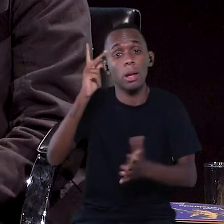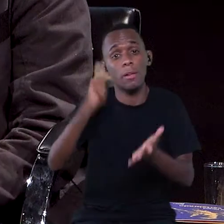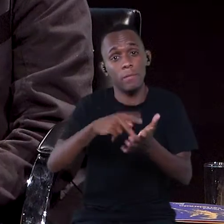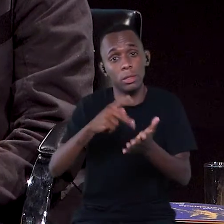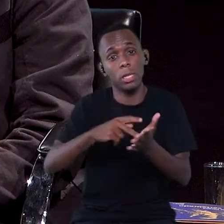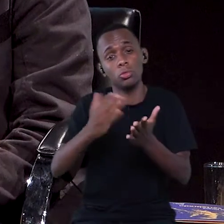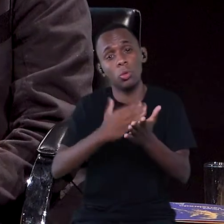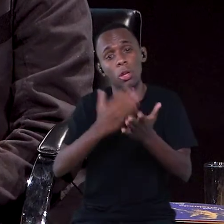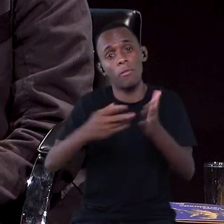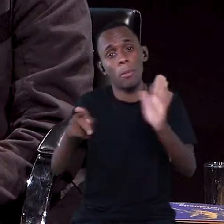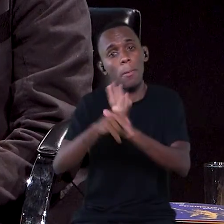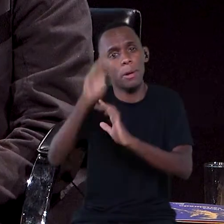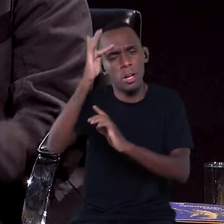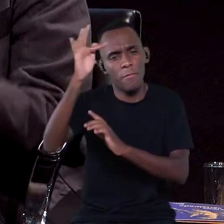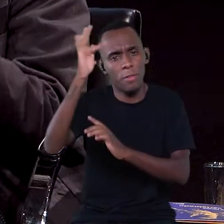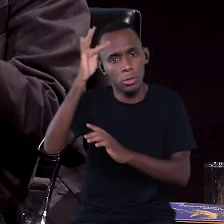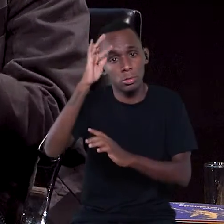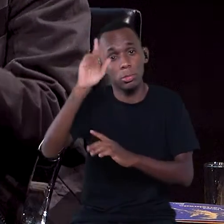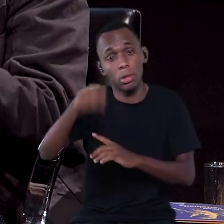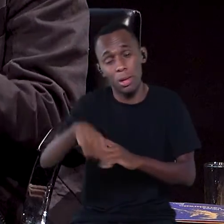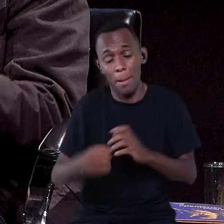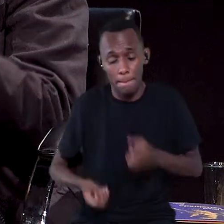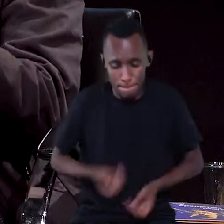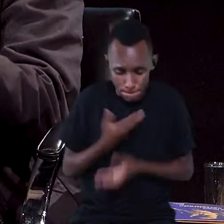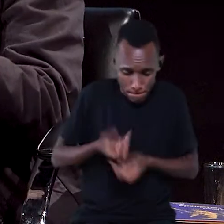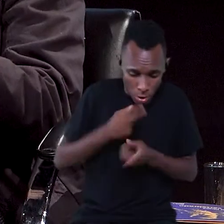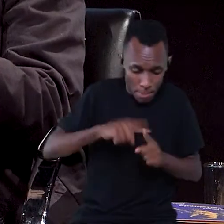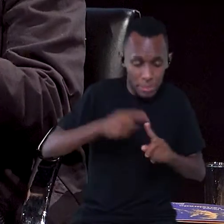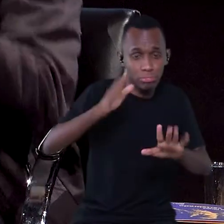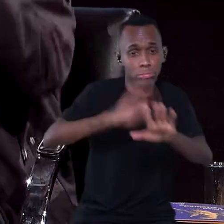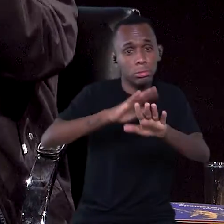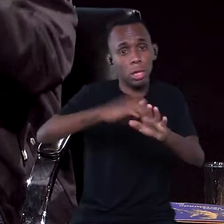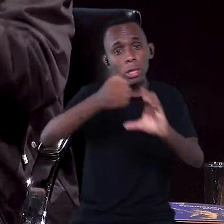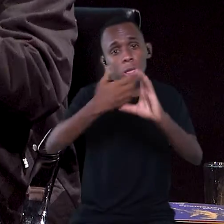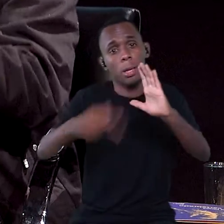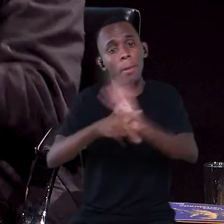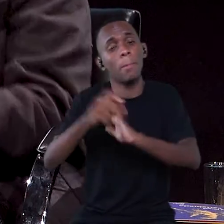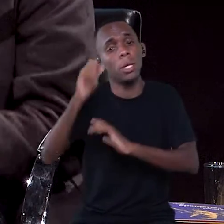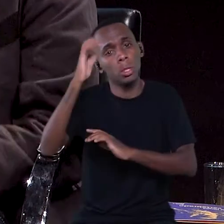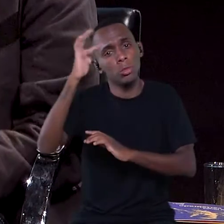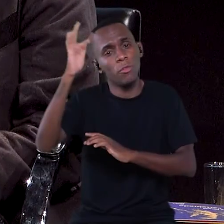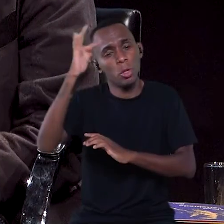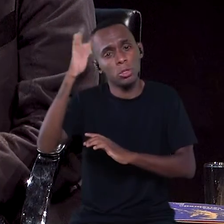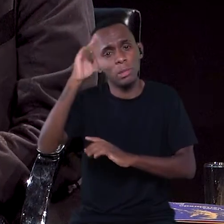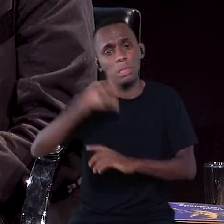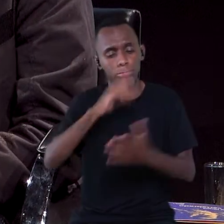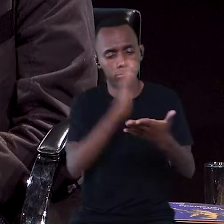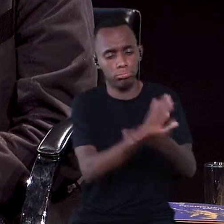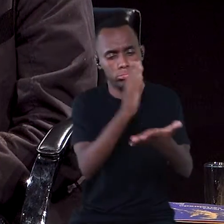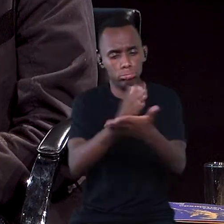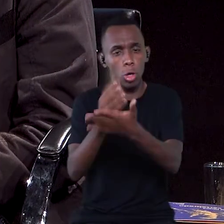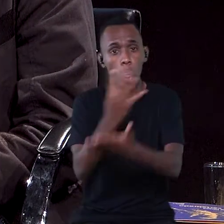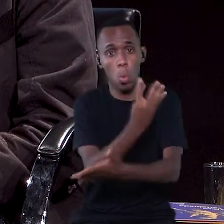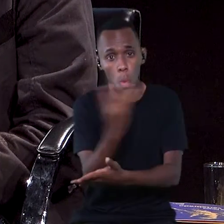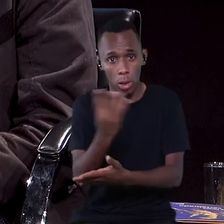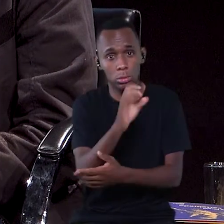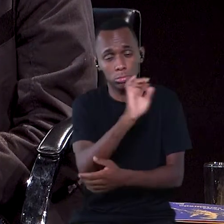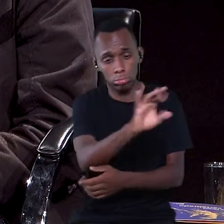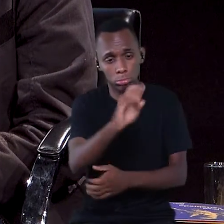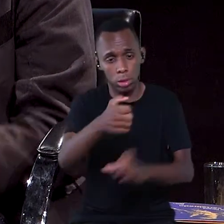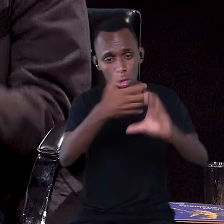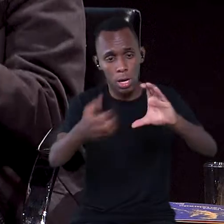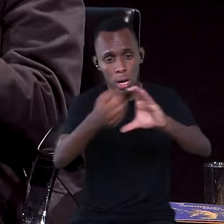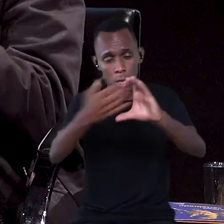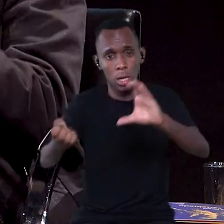filosofia. O livro está em forma de poema, mas é um livro de filosofia. E ele tem 4 partes muito específicas. Começa com a